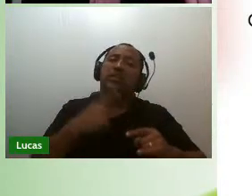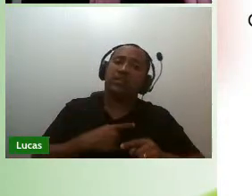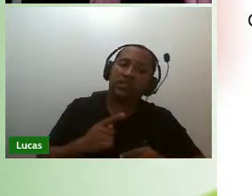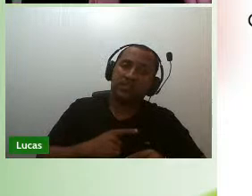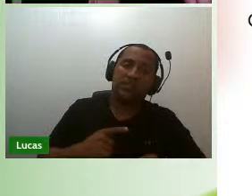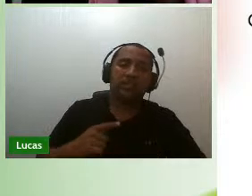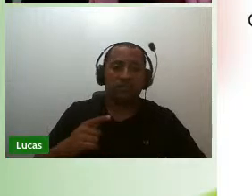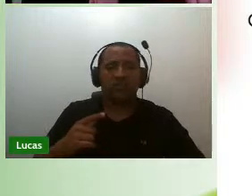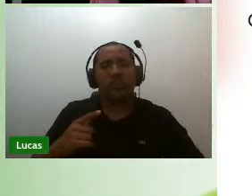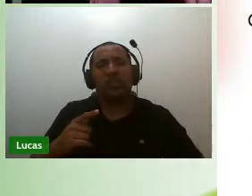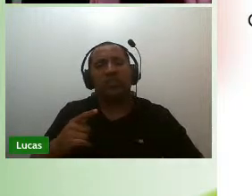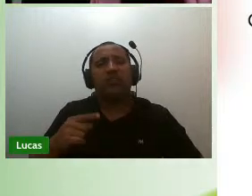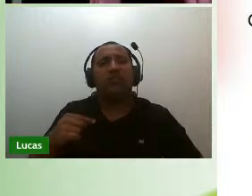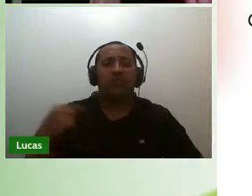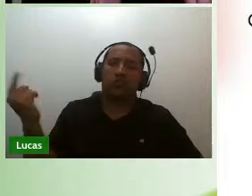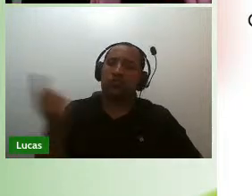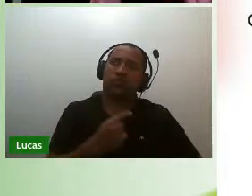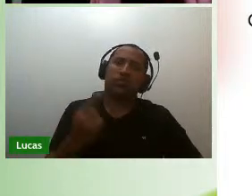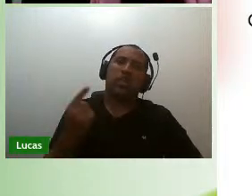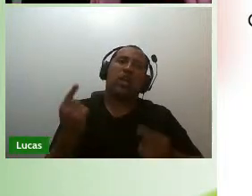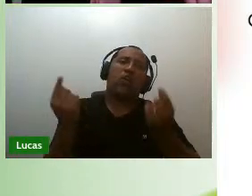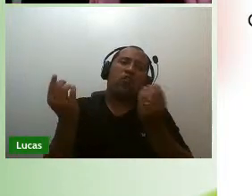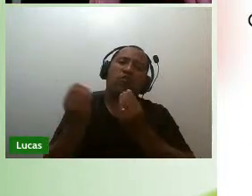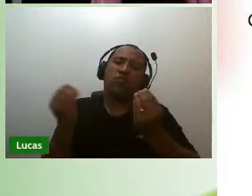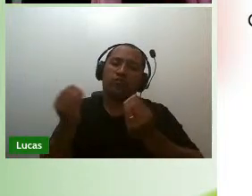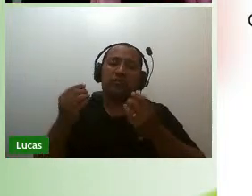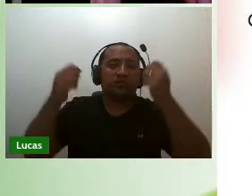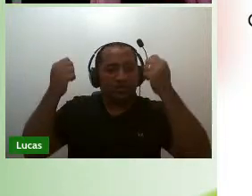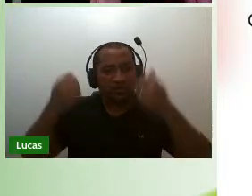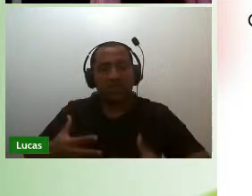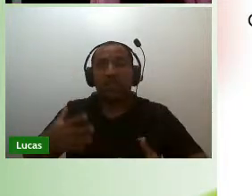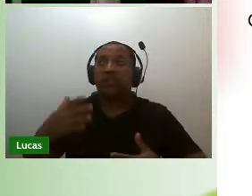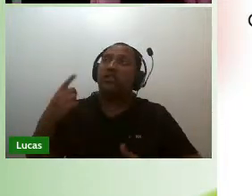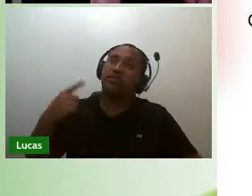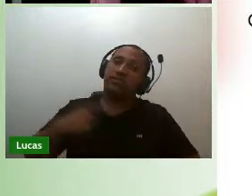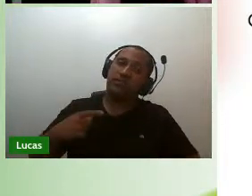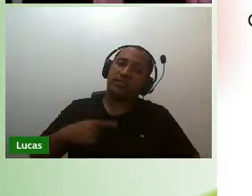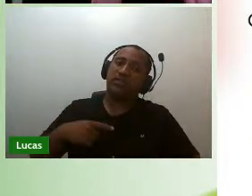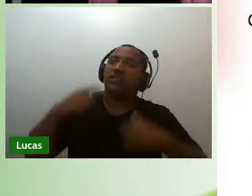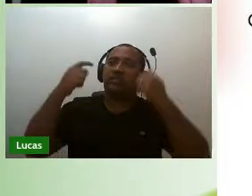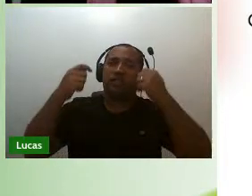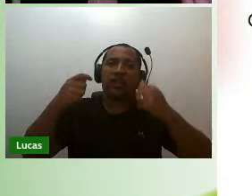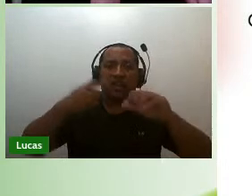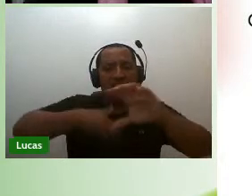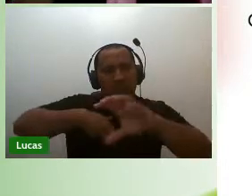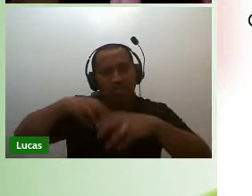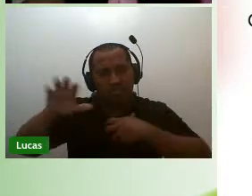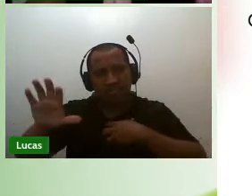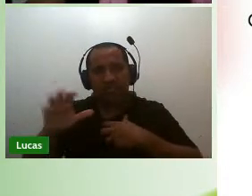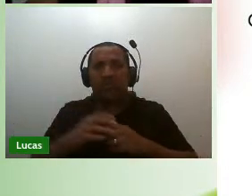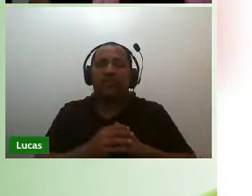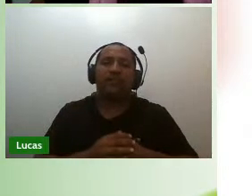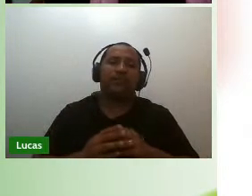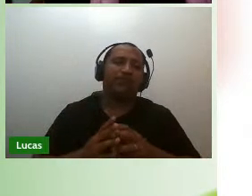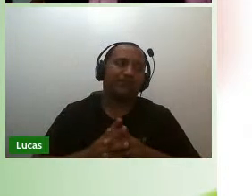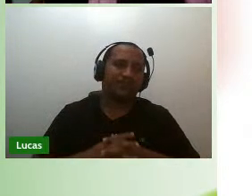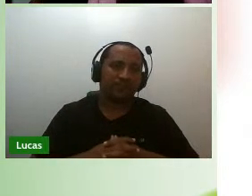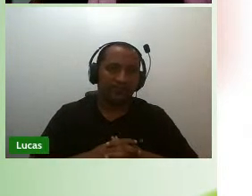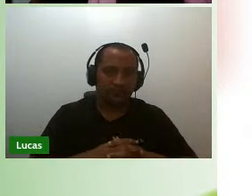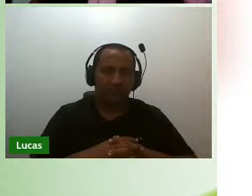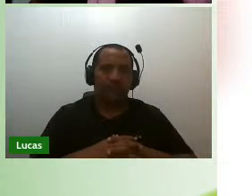medida, contemplem os aspectos relacionados à empatia. Pode avançar.